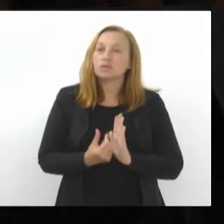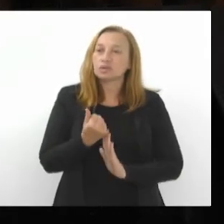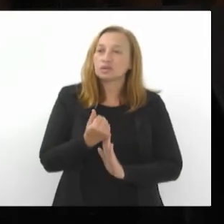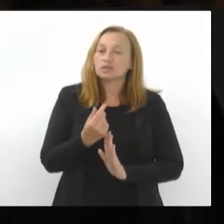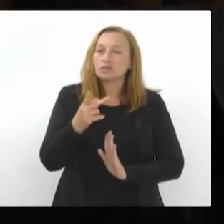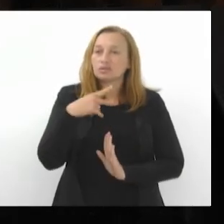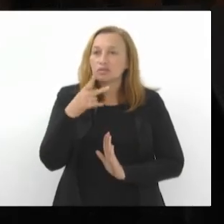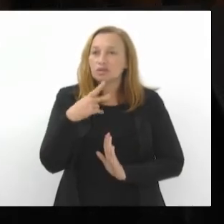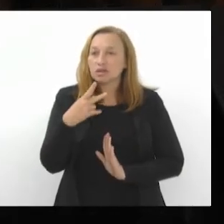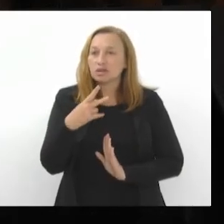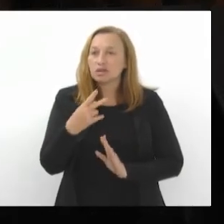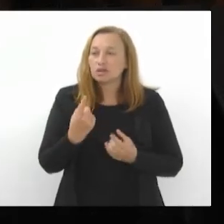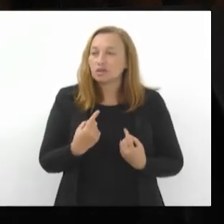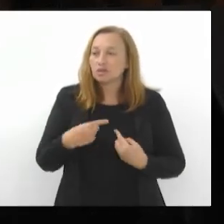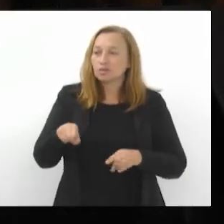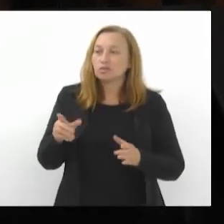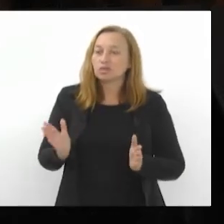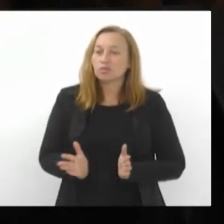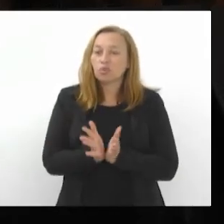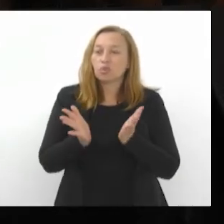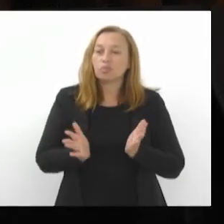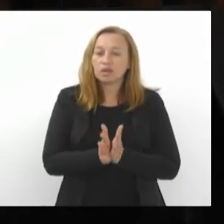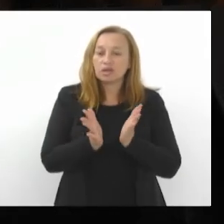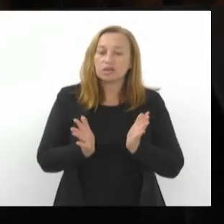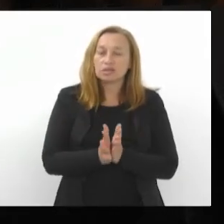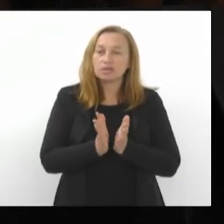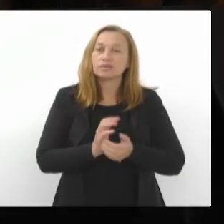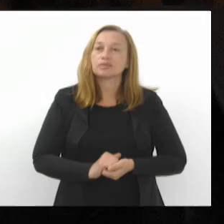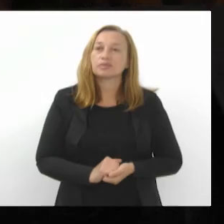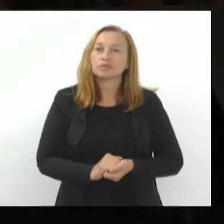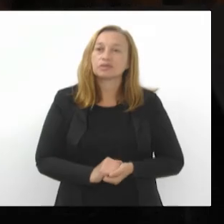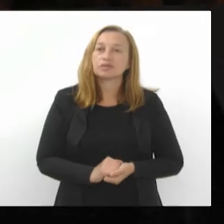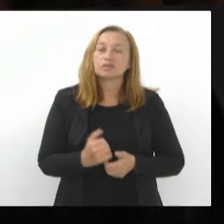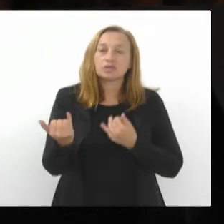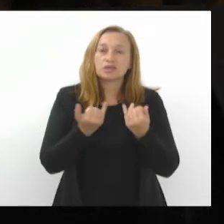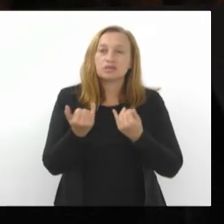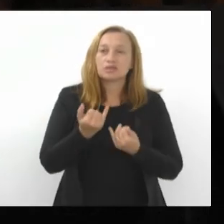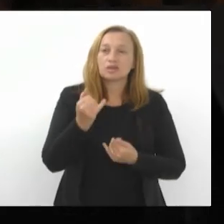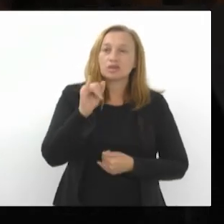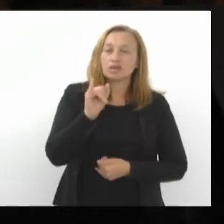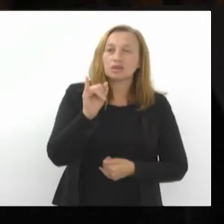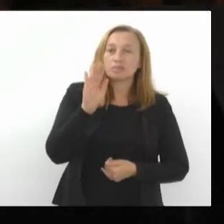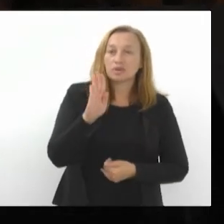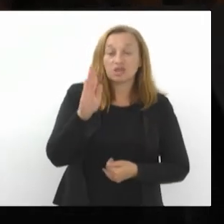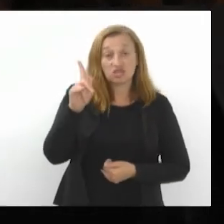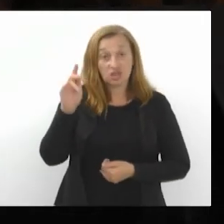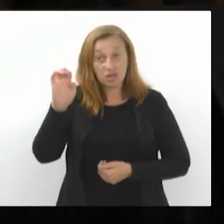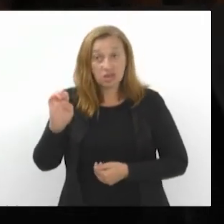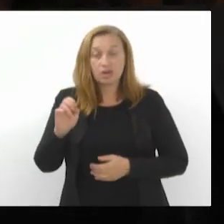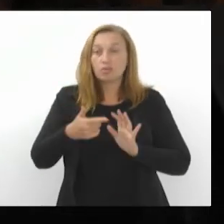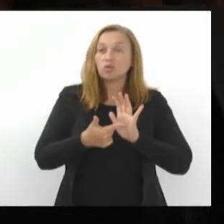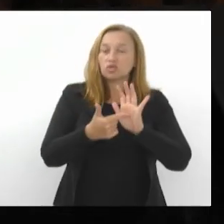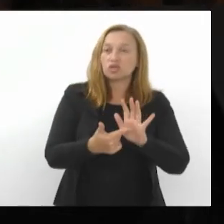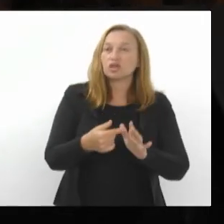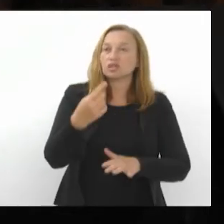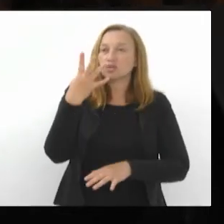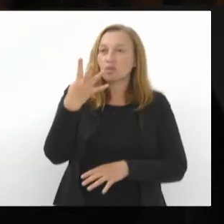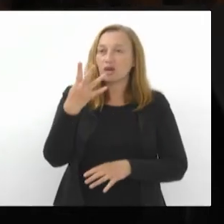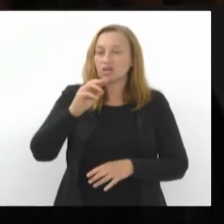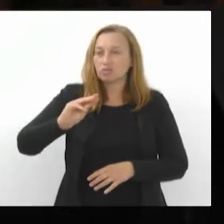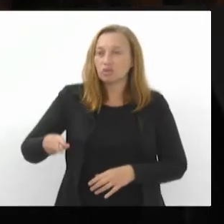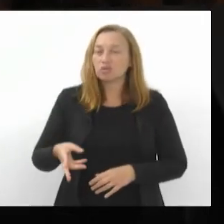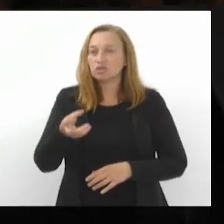quando falamos do combate à miséria e à extrema pobreza. Dados do IBGE mostraram que no estado 4 milhões